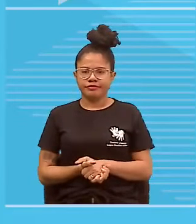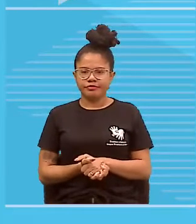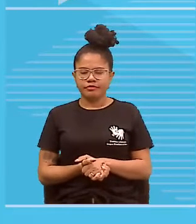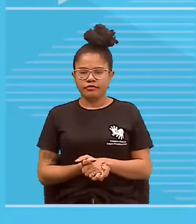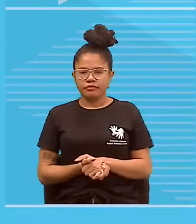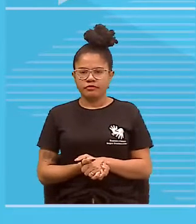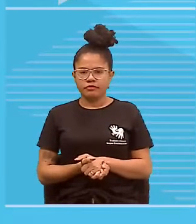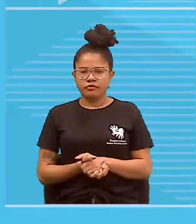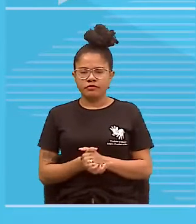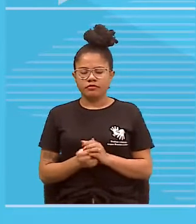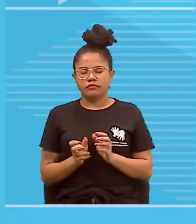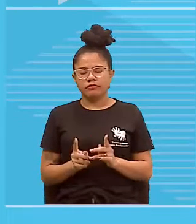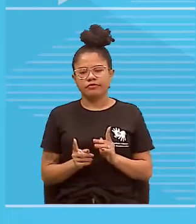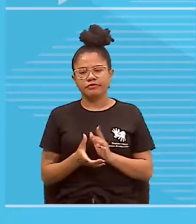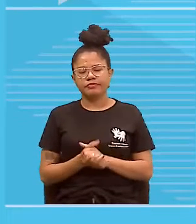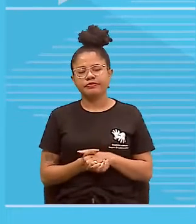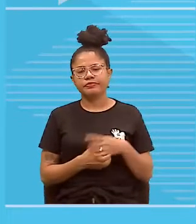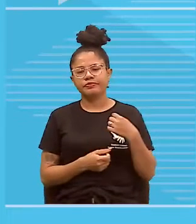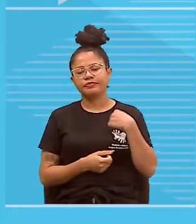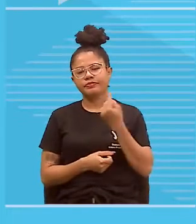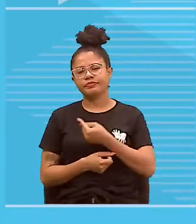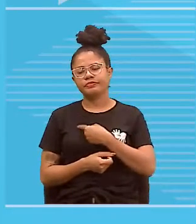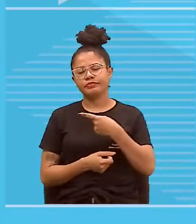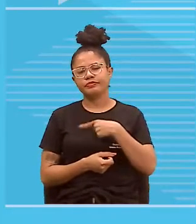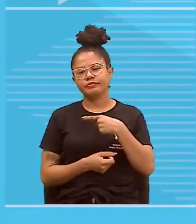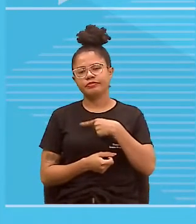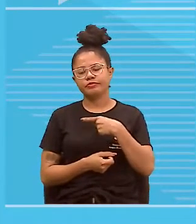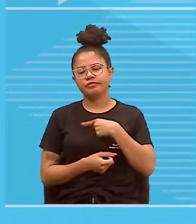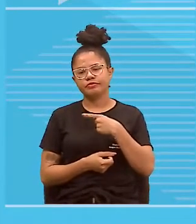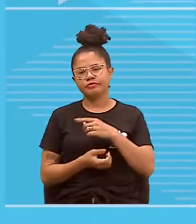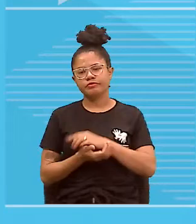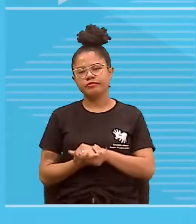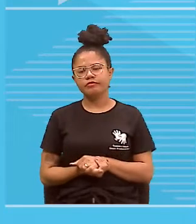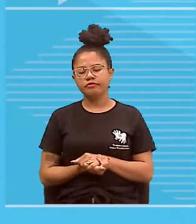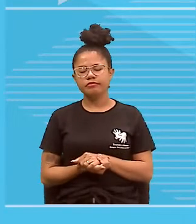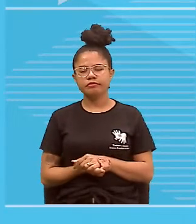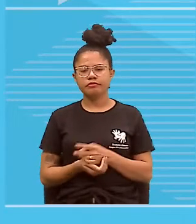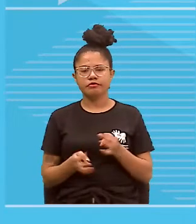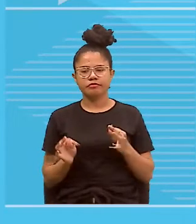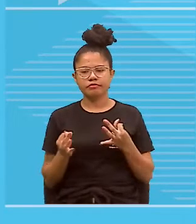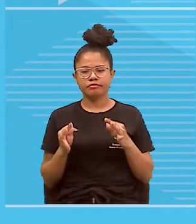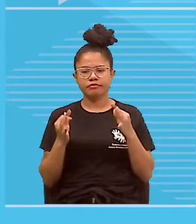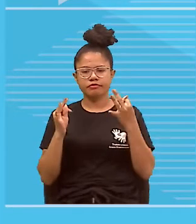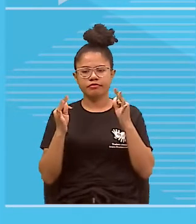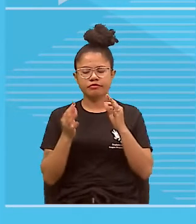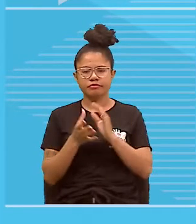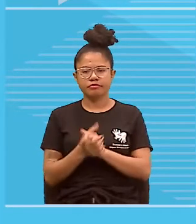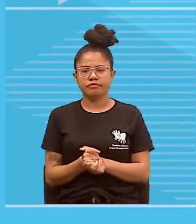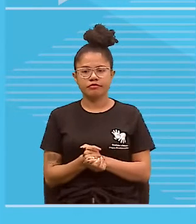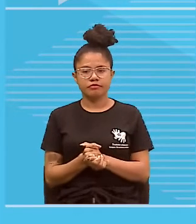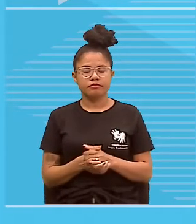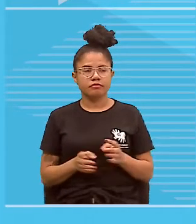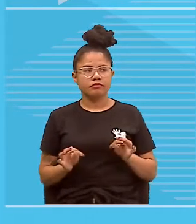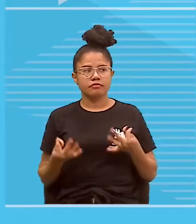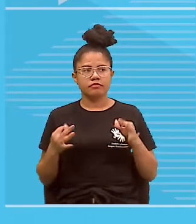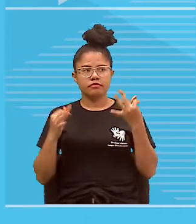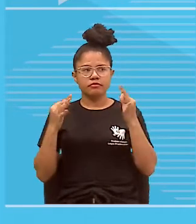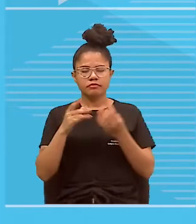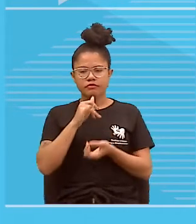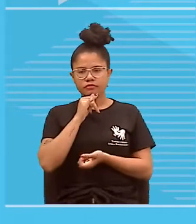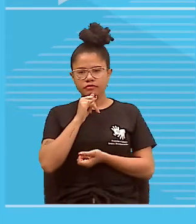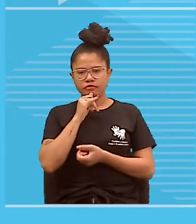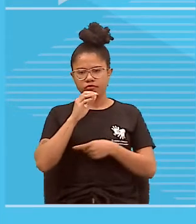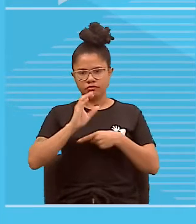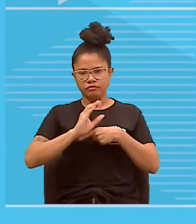de tempo já que hoje nós temos tecnologias né Jack para datar esses fósseis a gente tem por exemplo